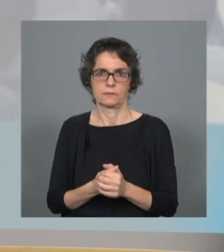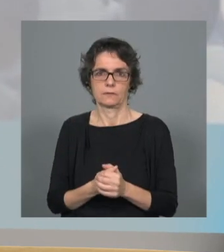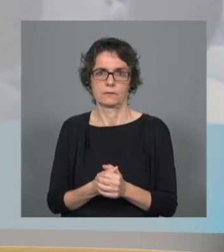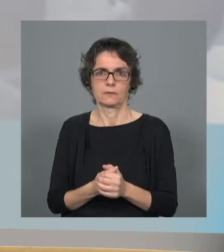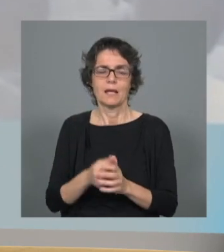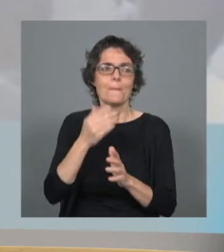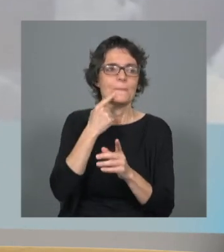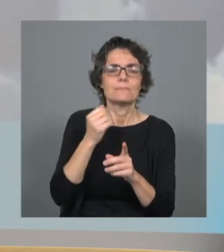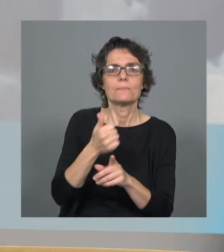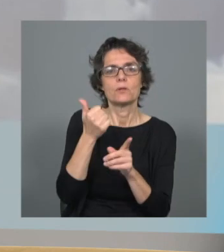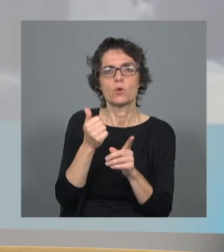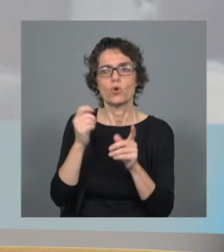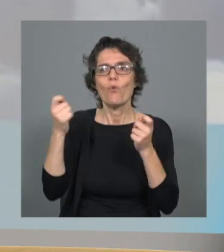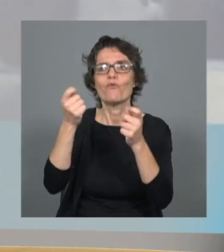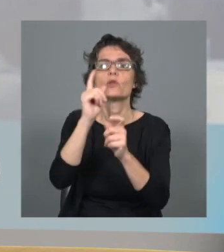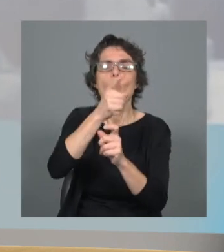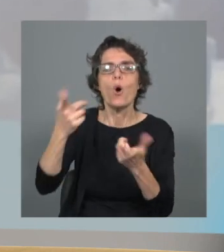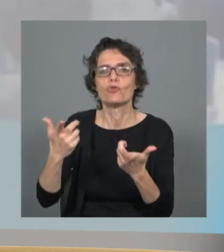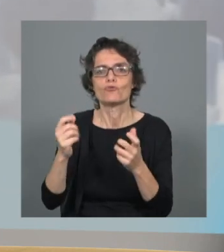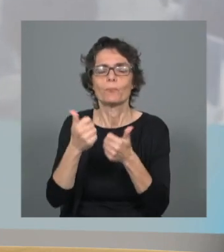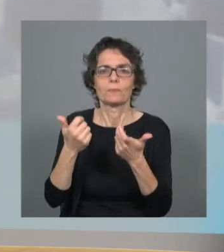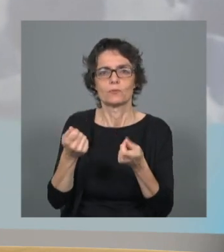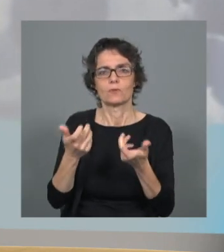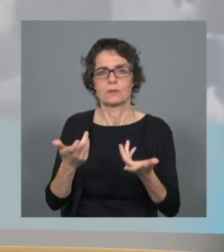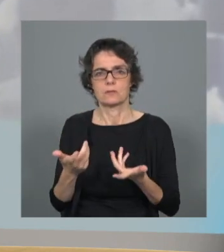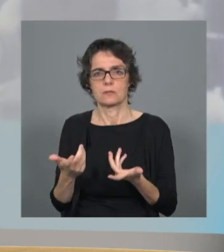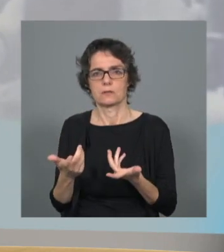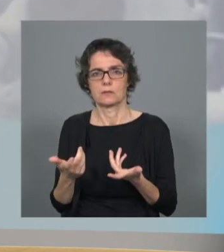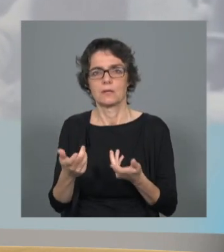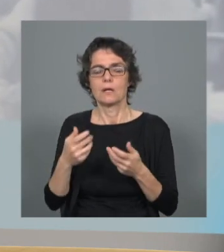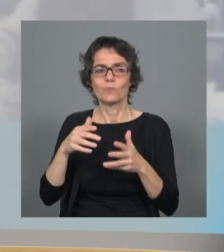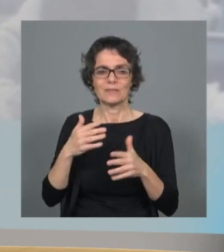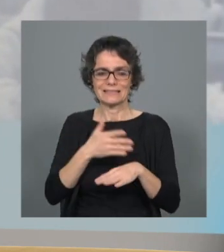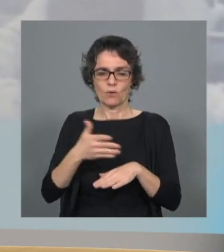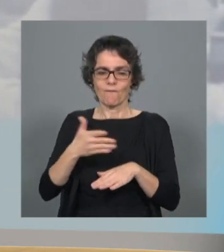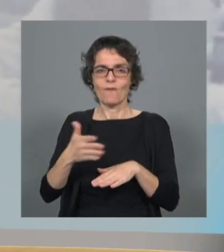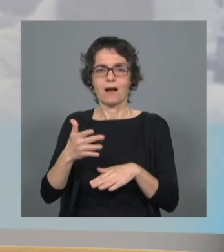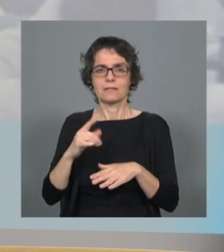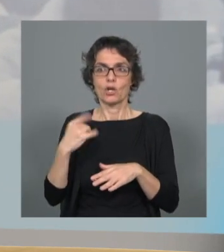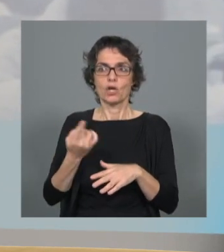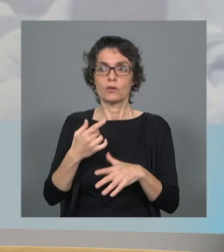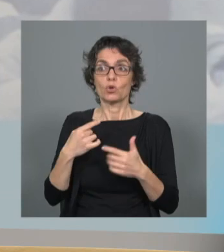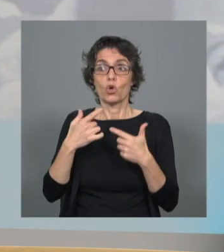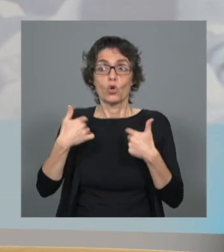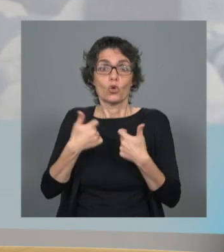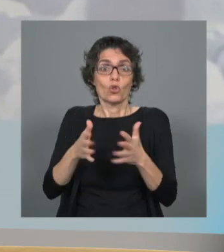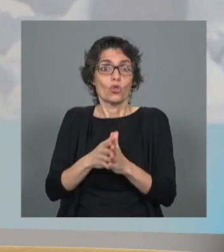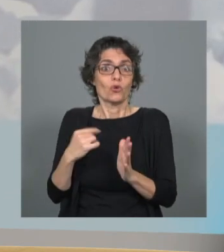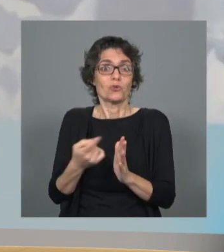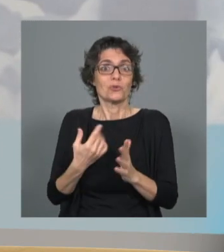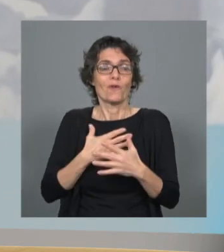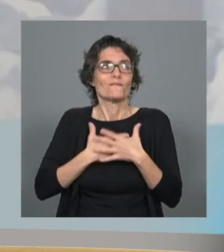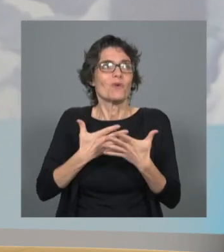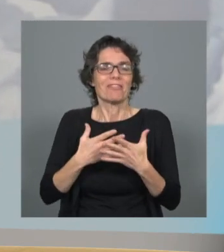porque estamos aqui neste balanço entre todos queremos